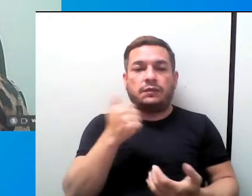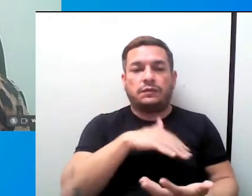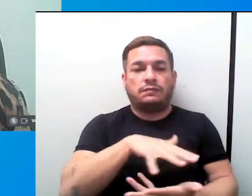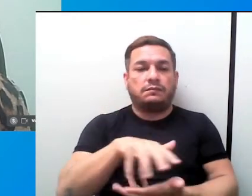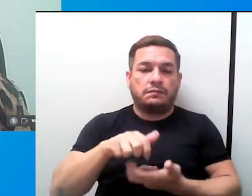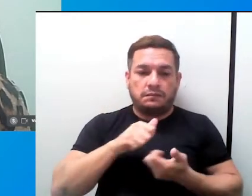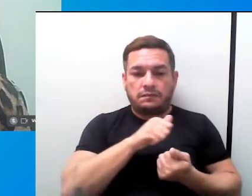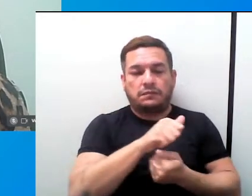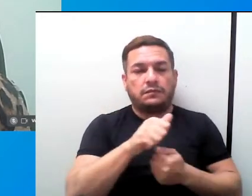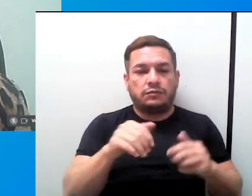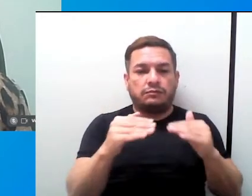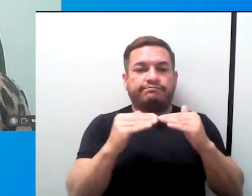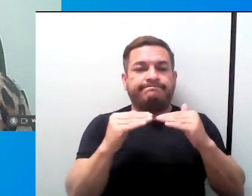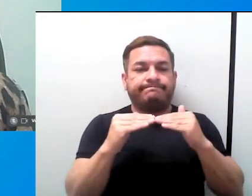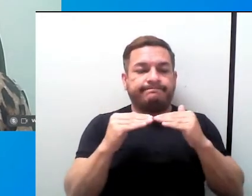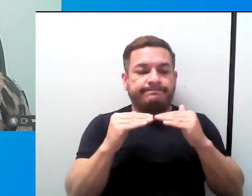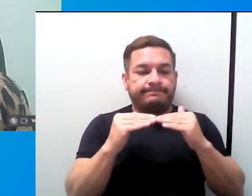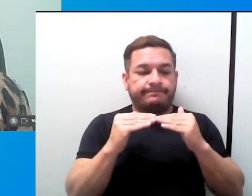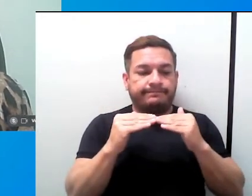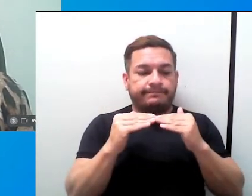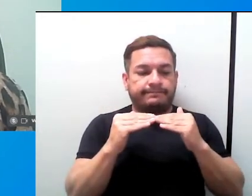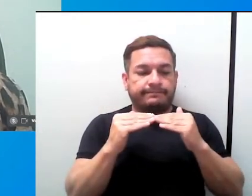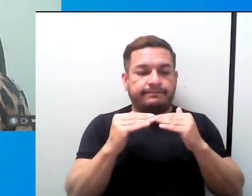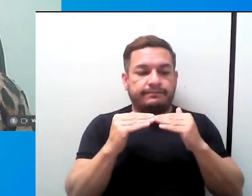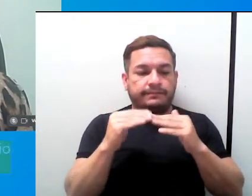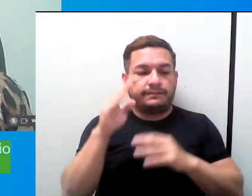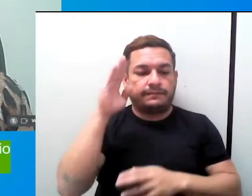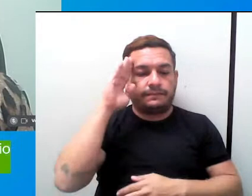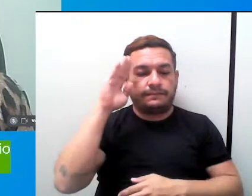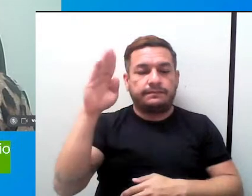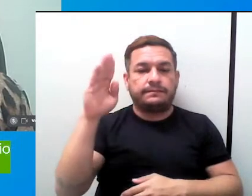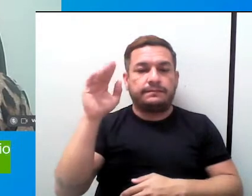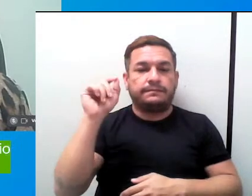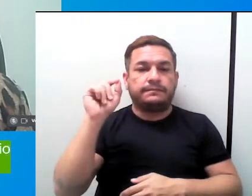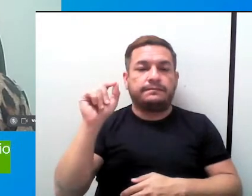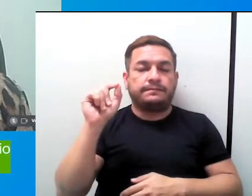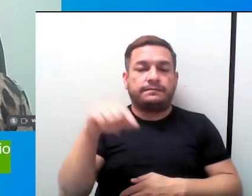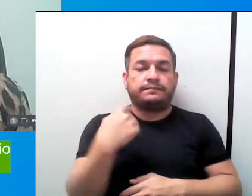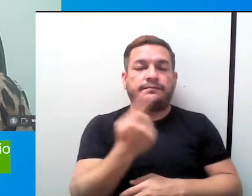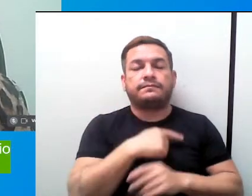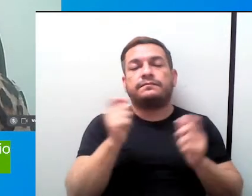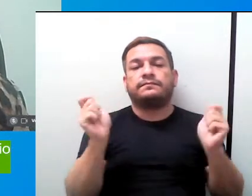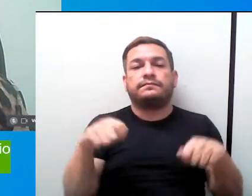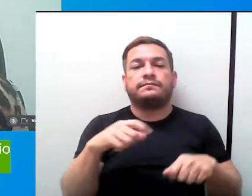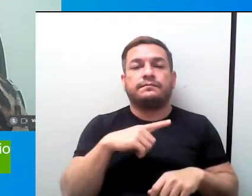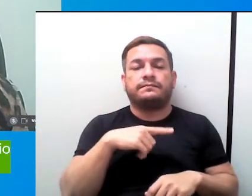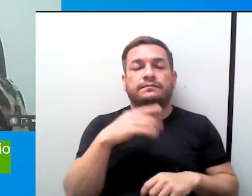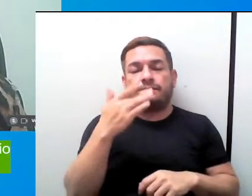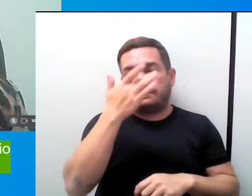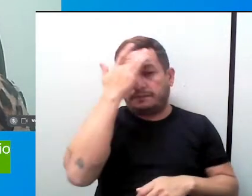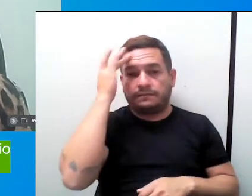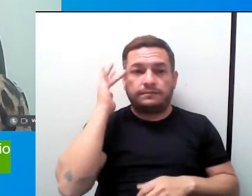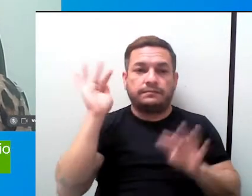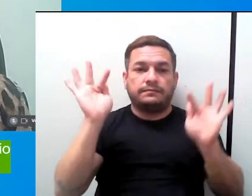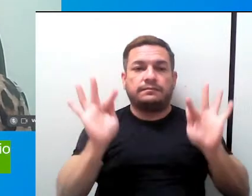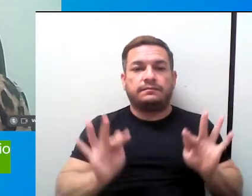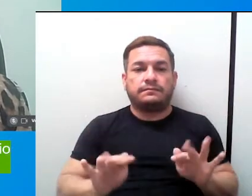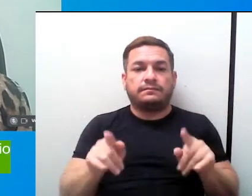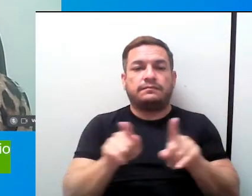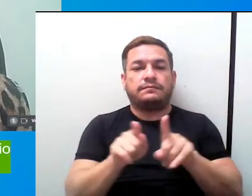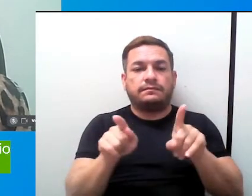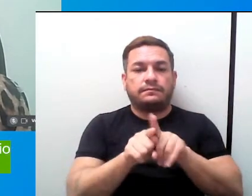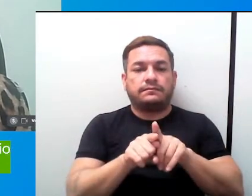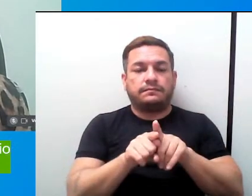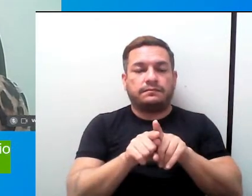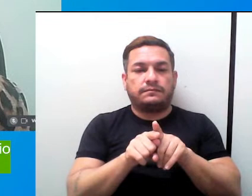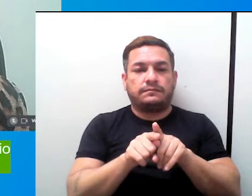mais igualitário e, principalmente, que a gente possa ter pessoas mais felizes. Né? Que a gente possa ter